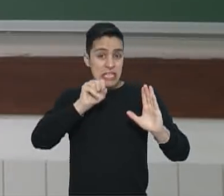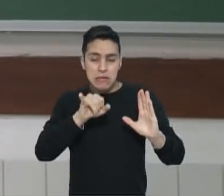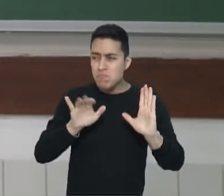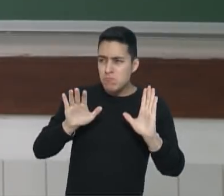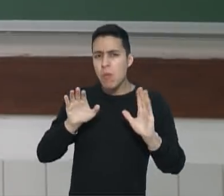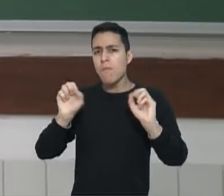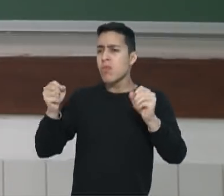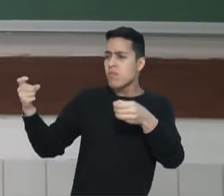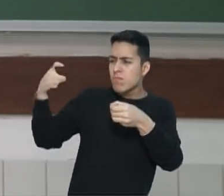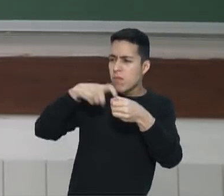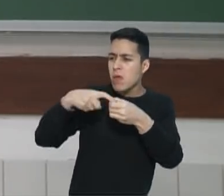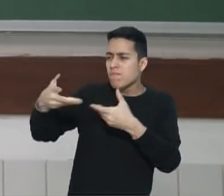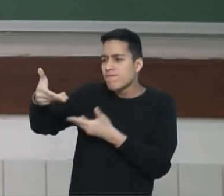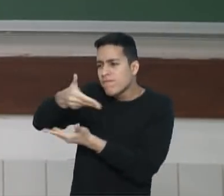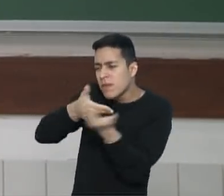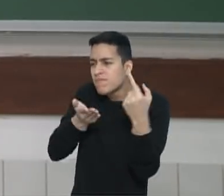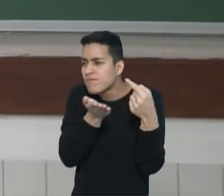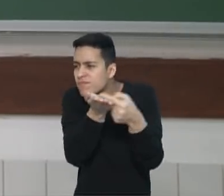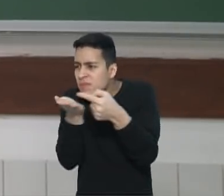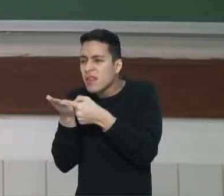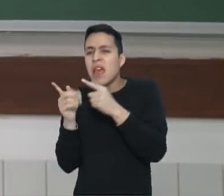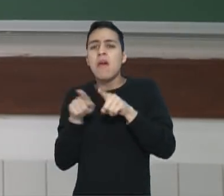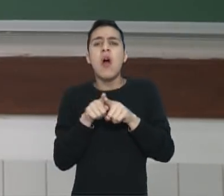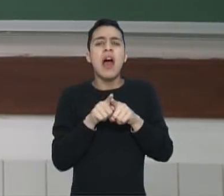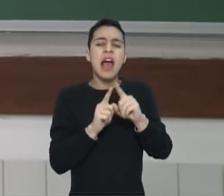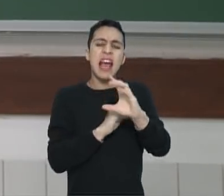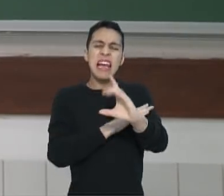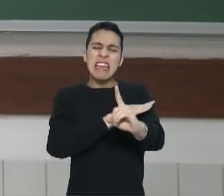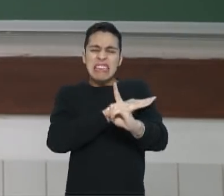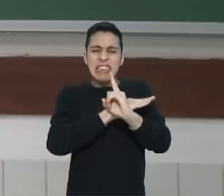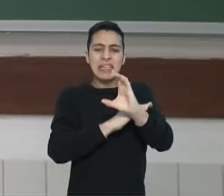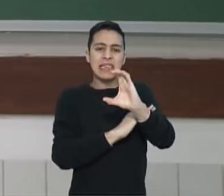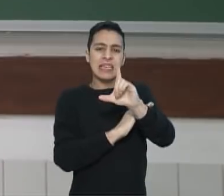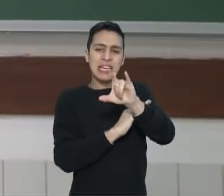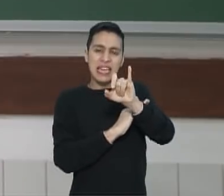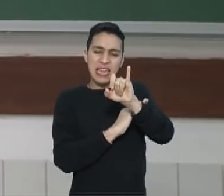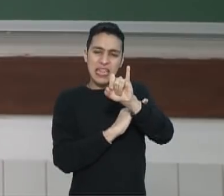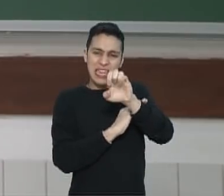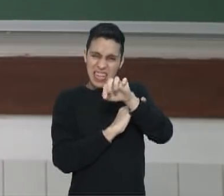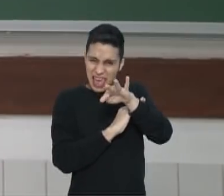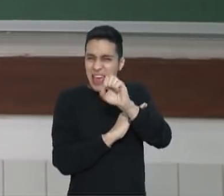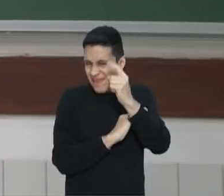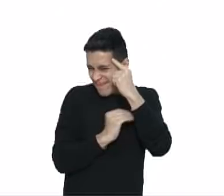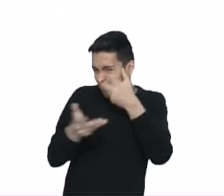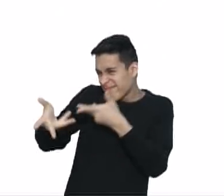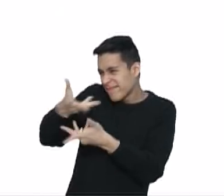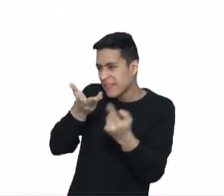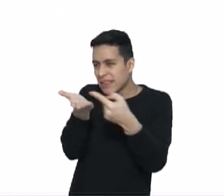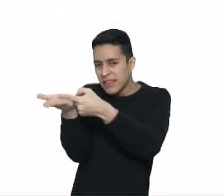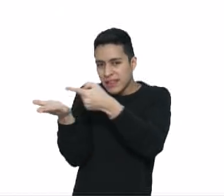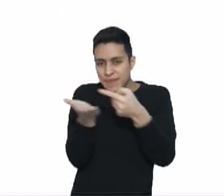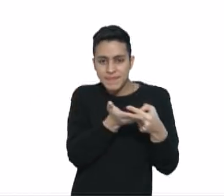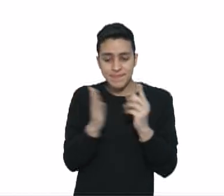como clientes, né, como os novos clientes romanos. Então também tinha esse sistema. Os povos